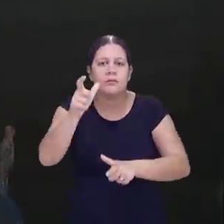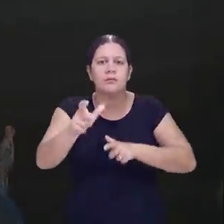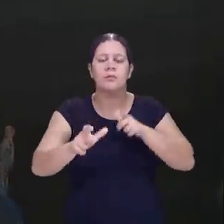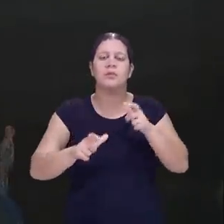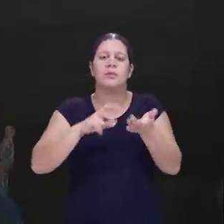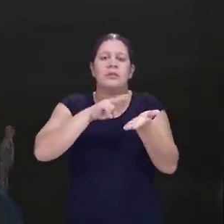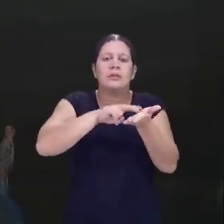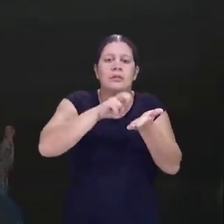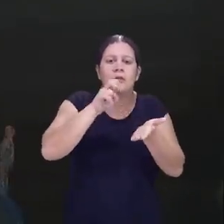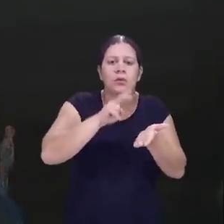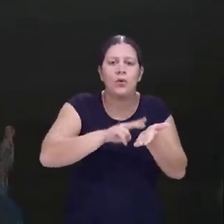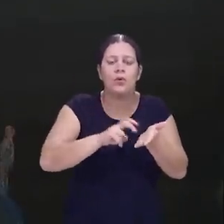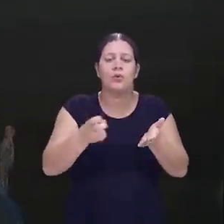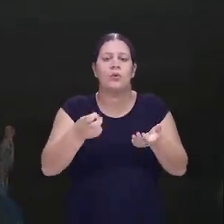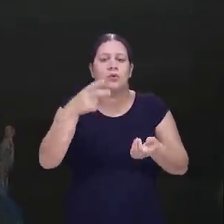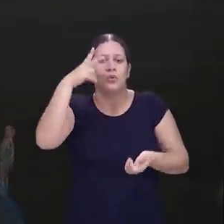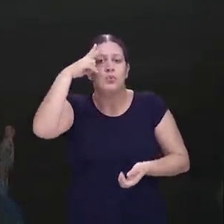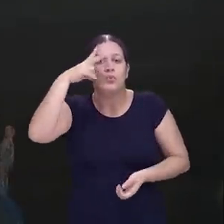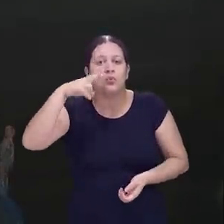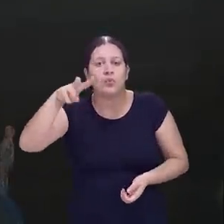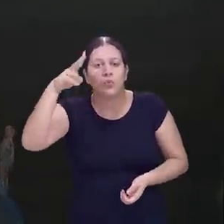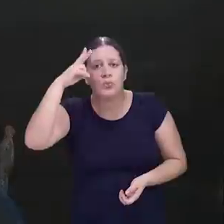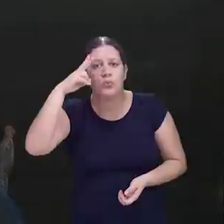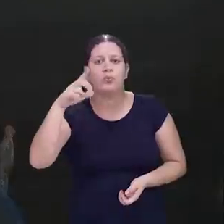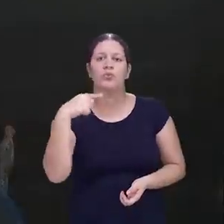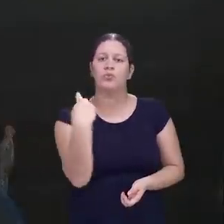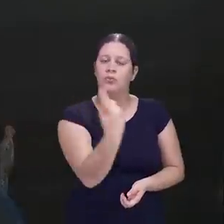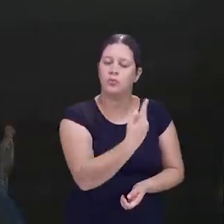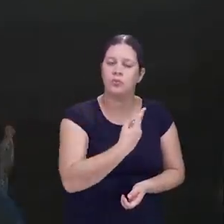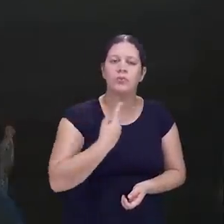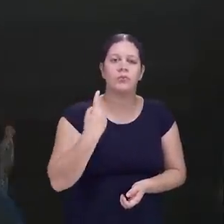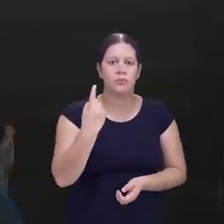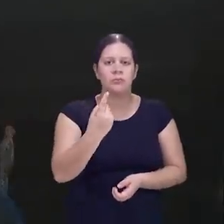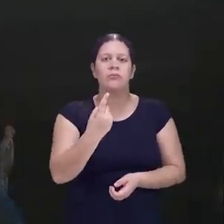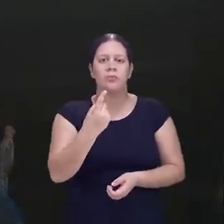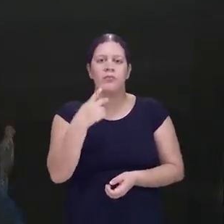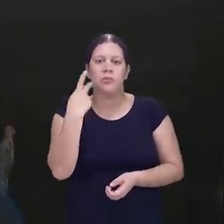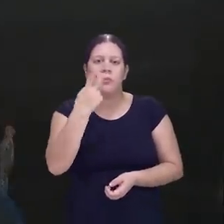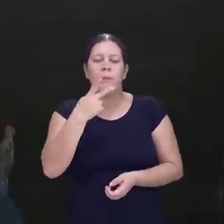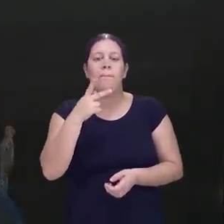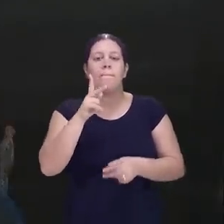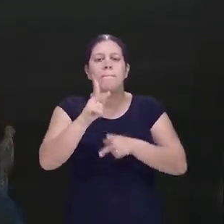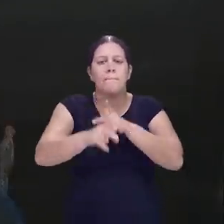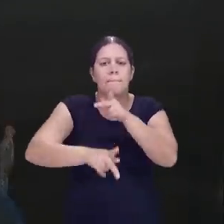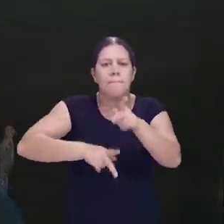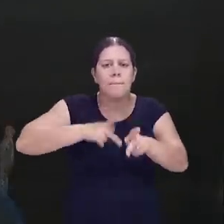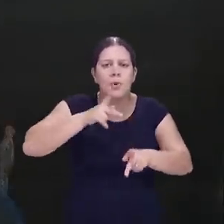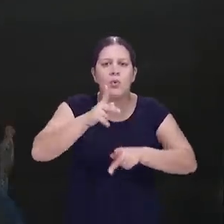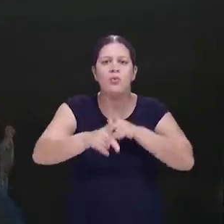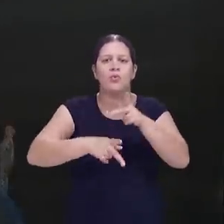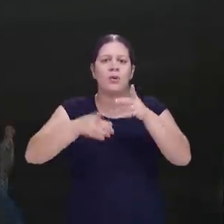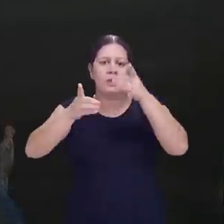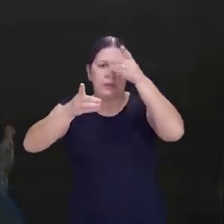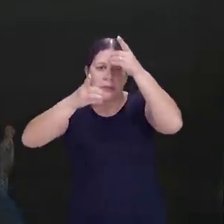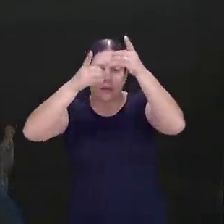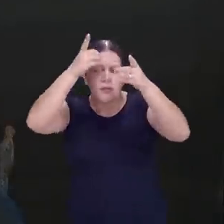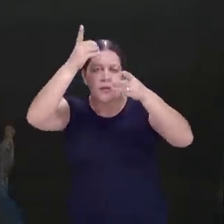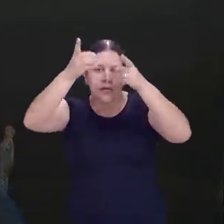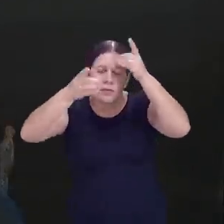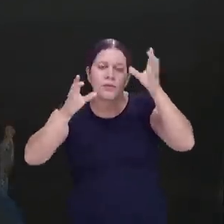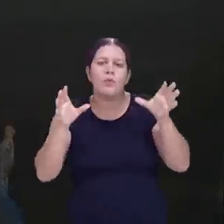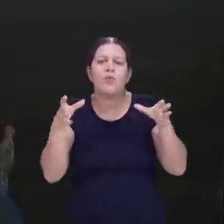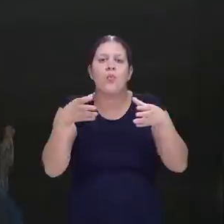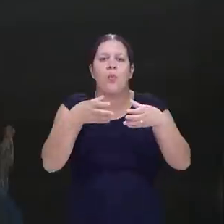característica climática, de um mesmo evento histórico, aí sim nós chamamos de povo. Então, povo tem essa ideia